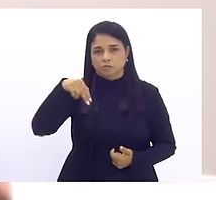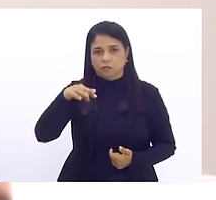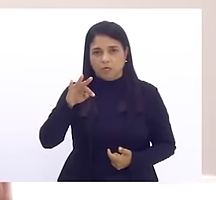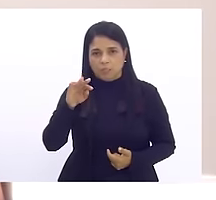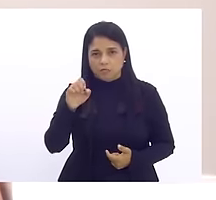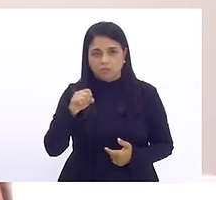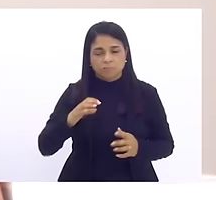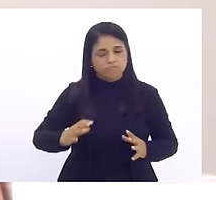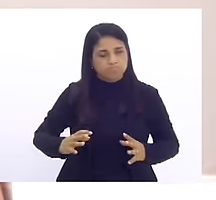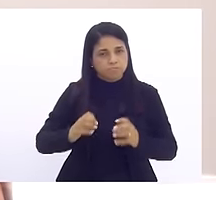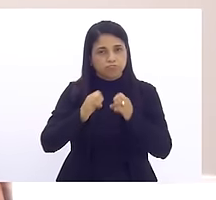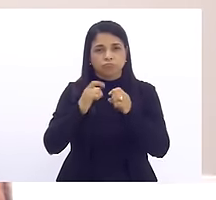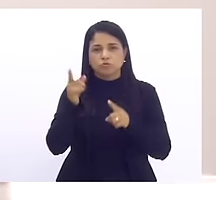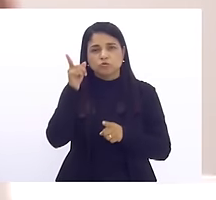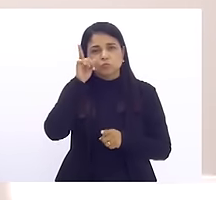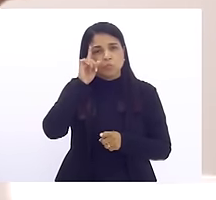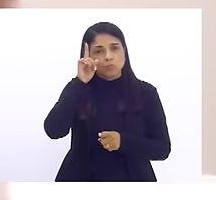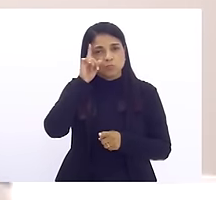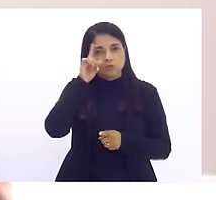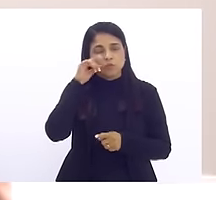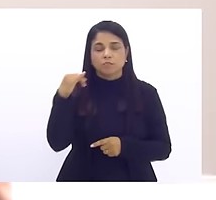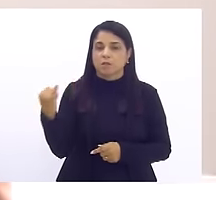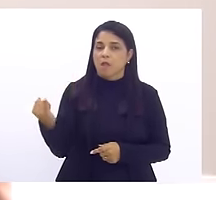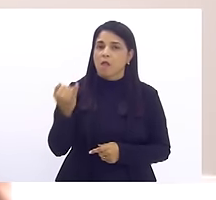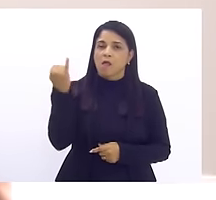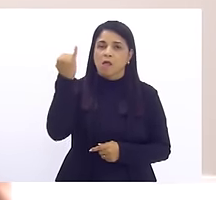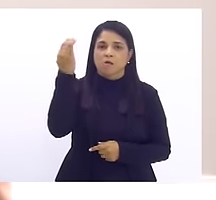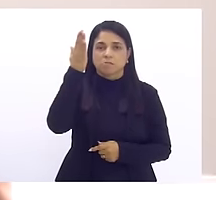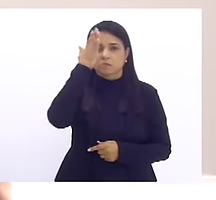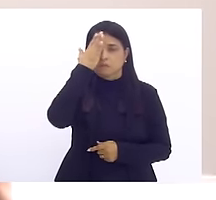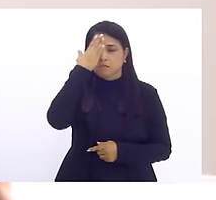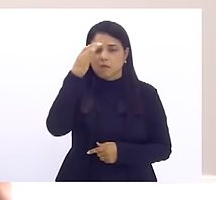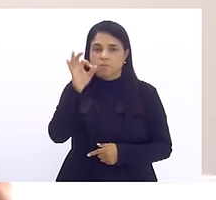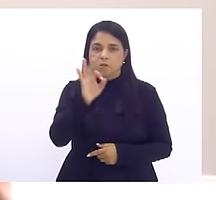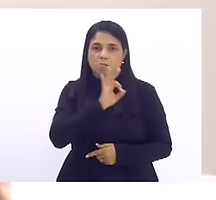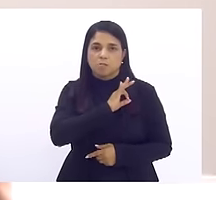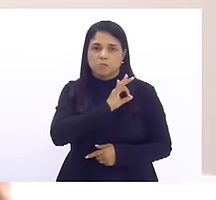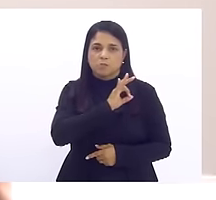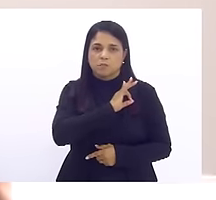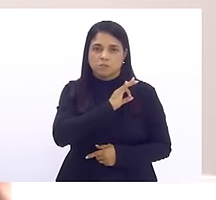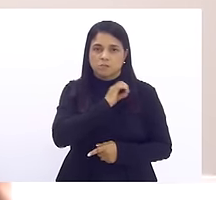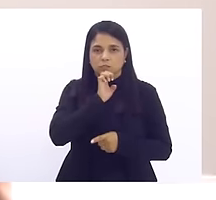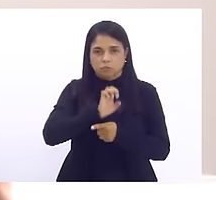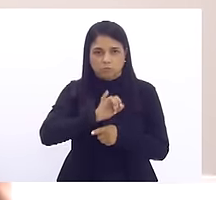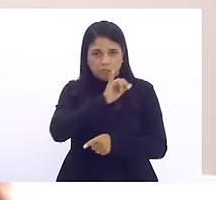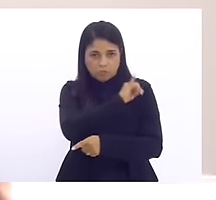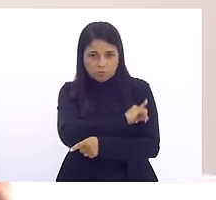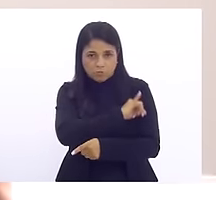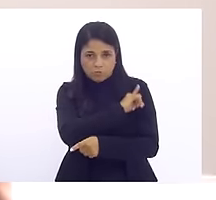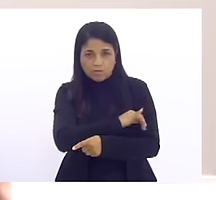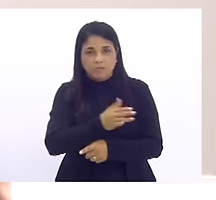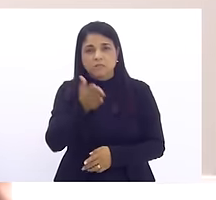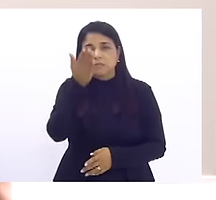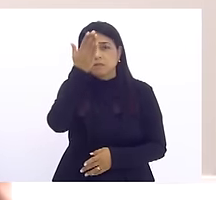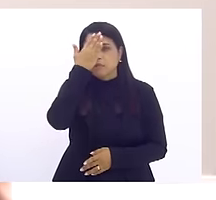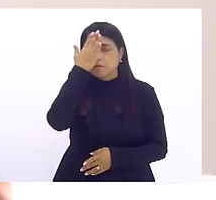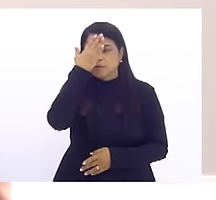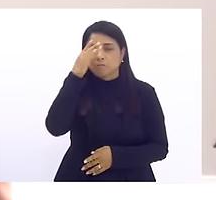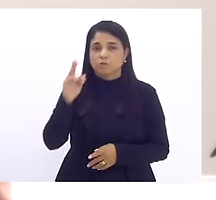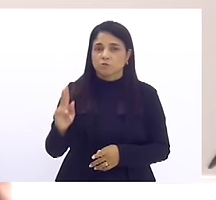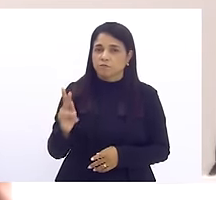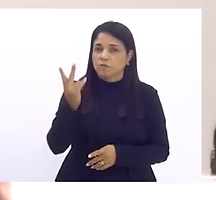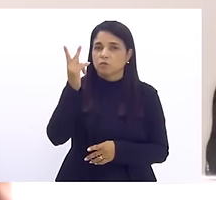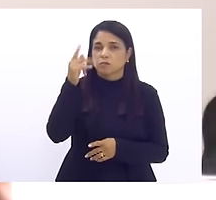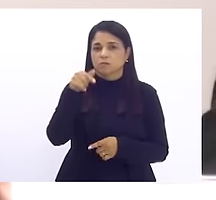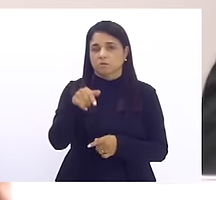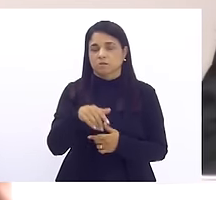briga todo dia porque sabe da importância da polícia no Rio de Janeiro nós sabemos da importância por isso nós valorizamos